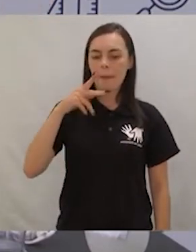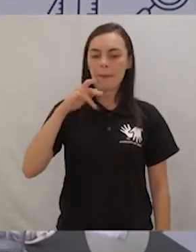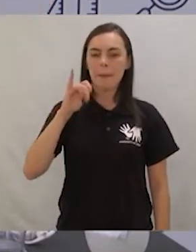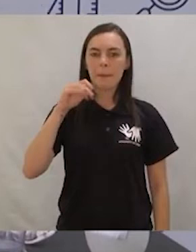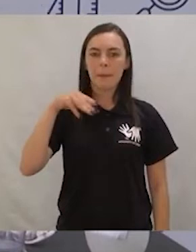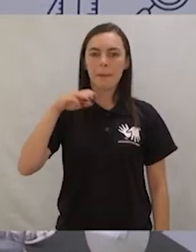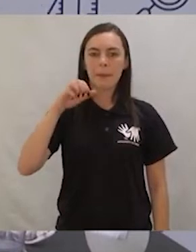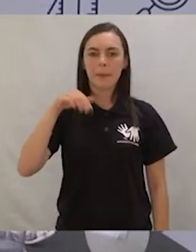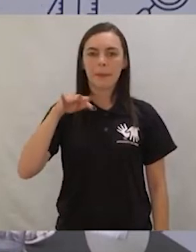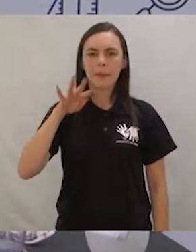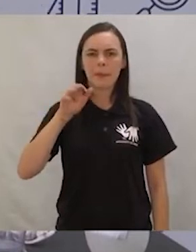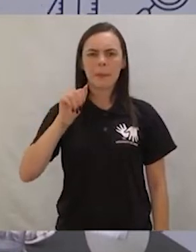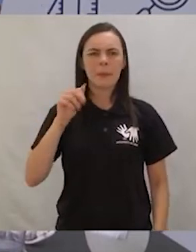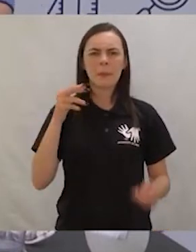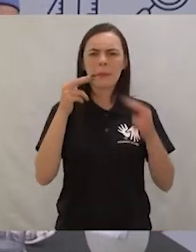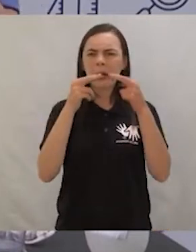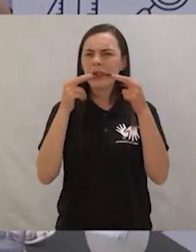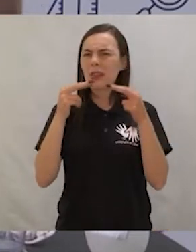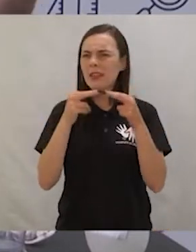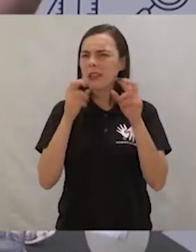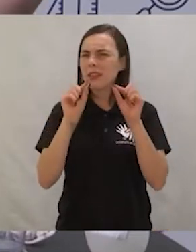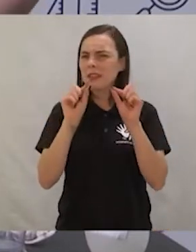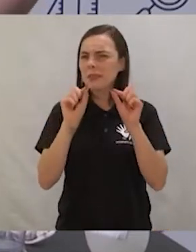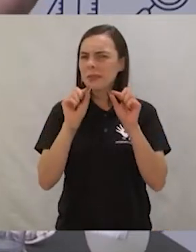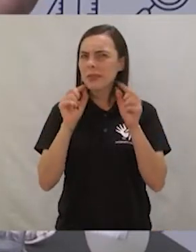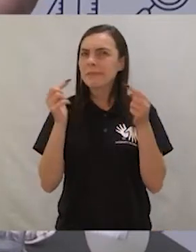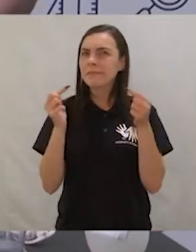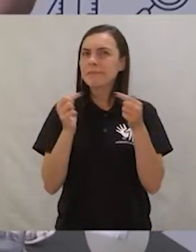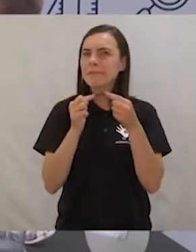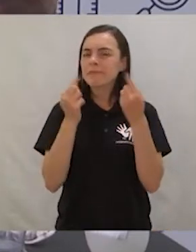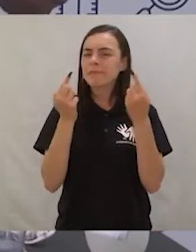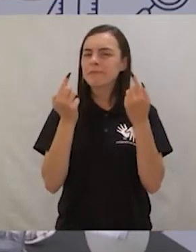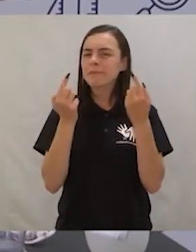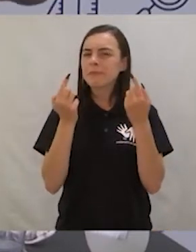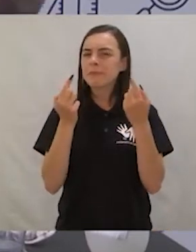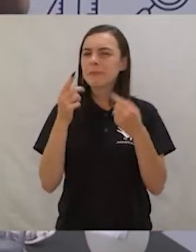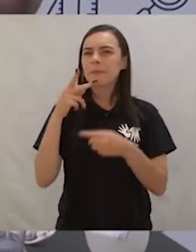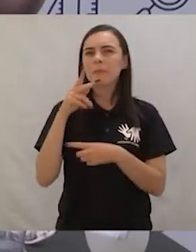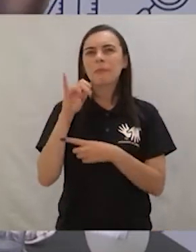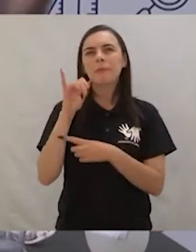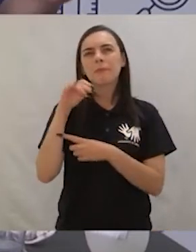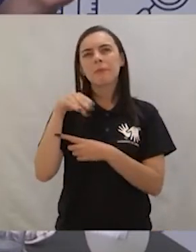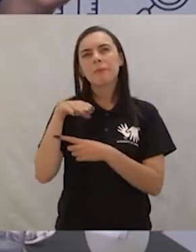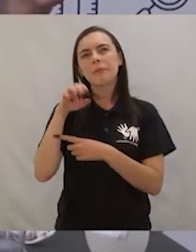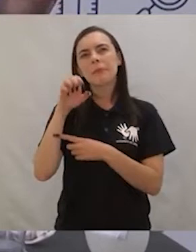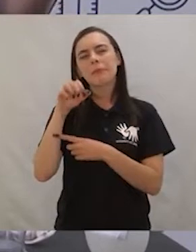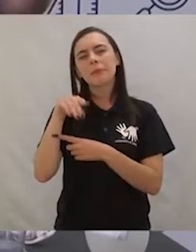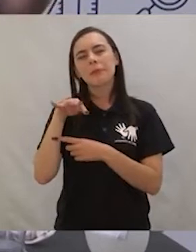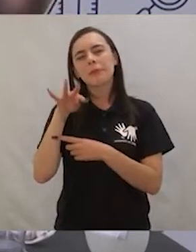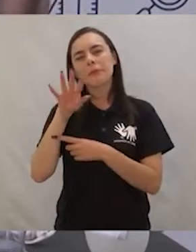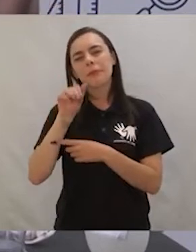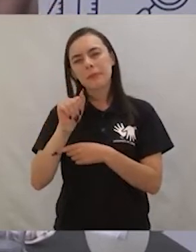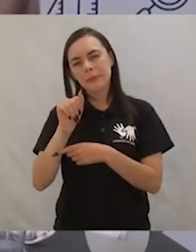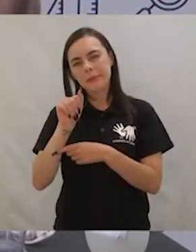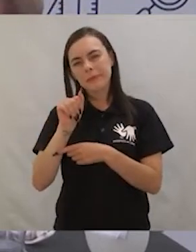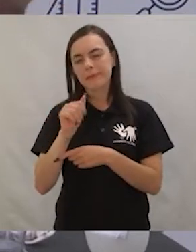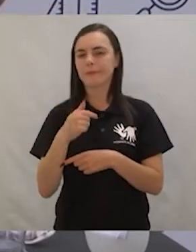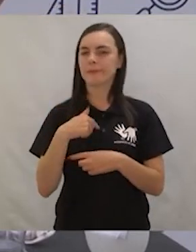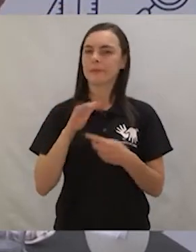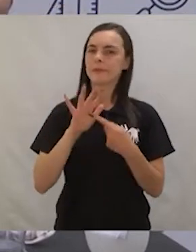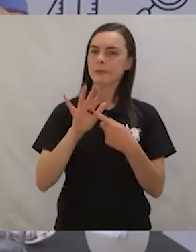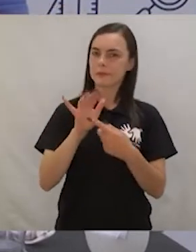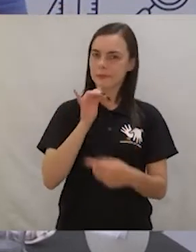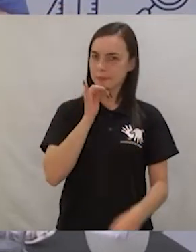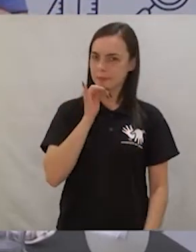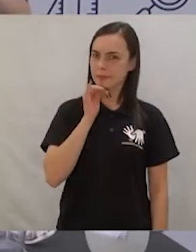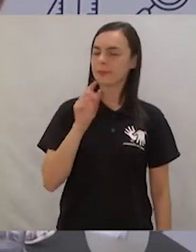pimenta. Eu vou dar... O que vocês acham que rima com pimenta? O que existe que pode combinar, que termina igual? Pimenta. Eu vou